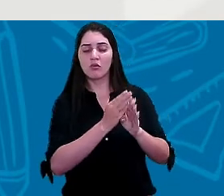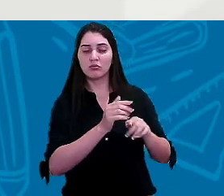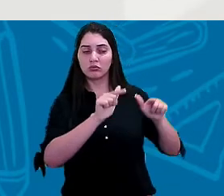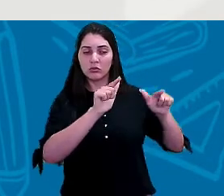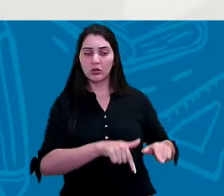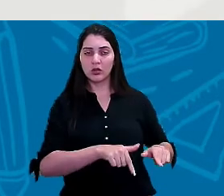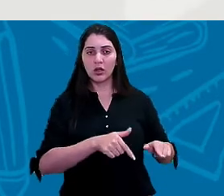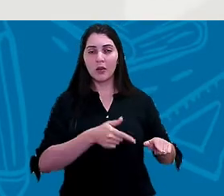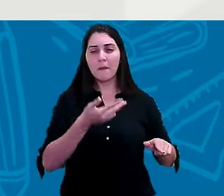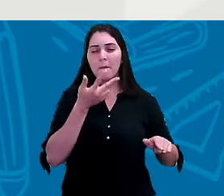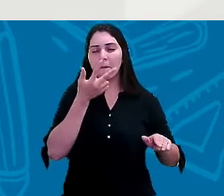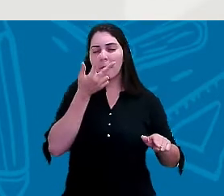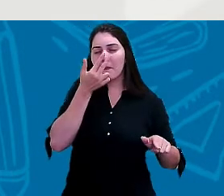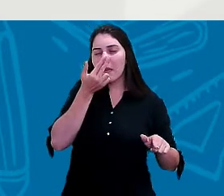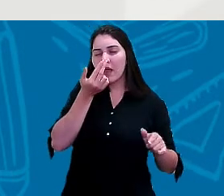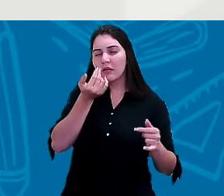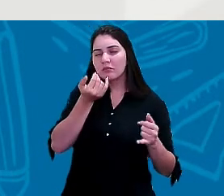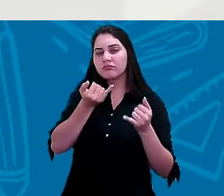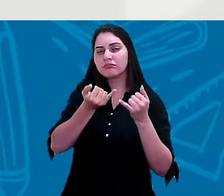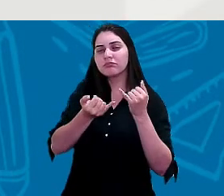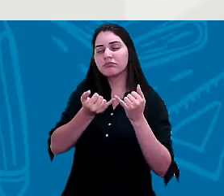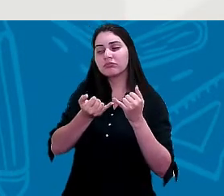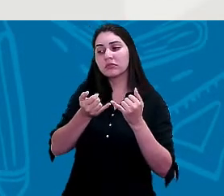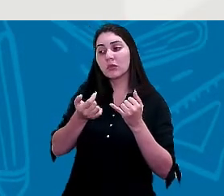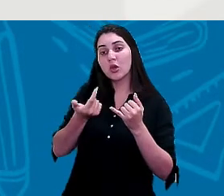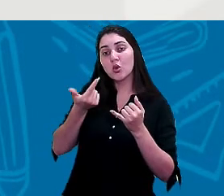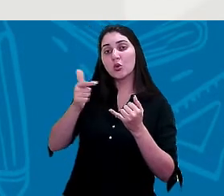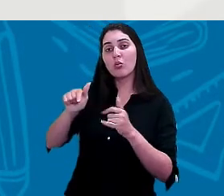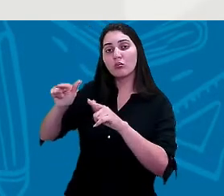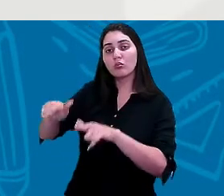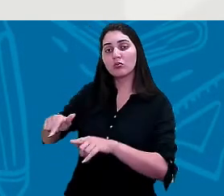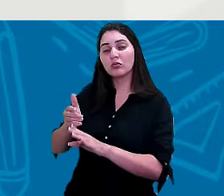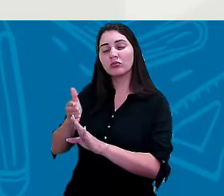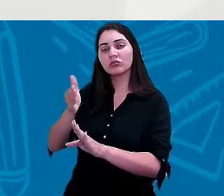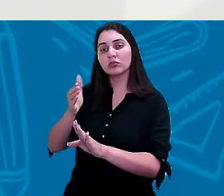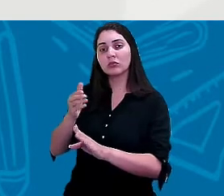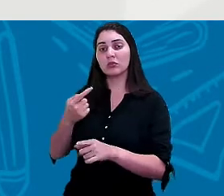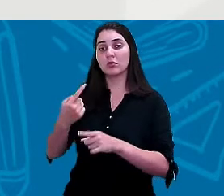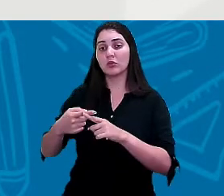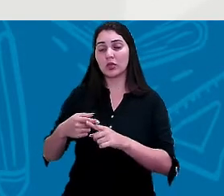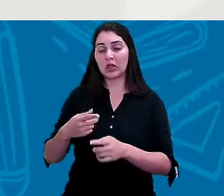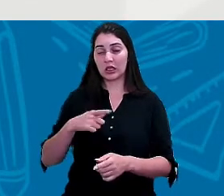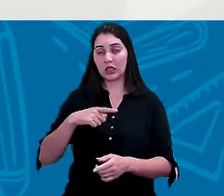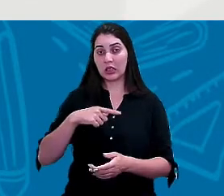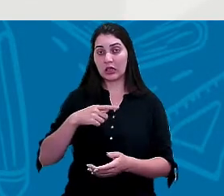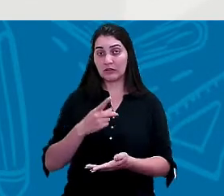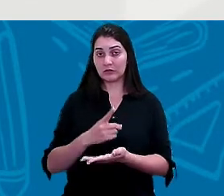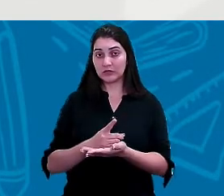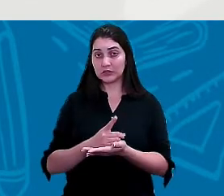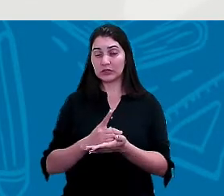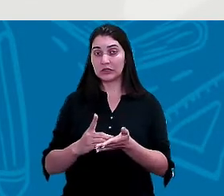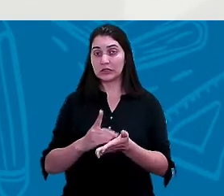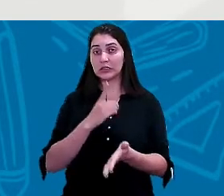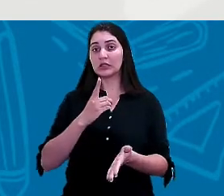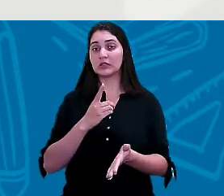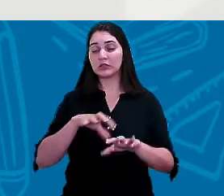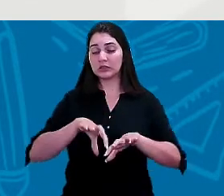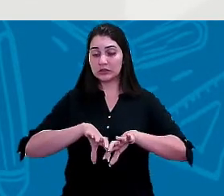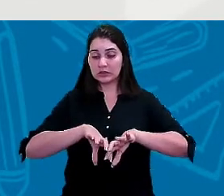mesma forma semelhante ela tem continuidade em outro continente, porque ela ocorreu antes da separação. Então esse tipo de